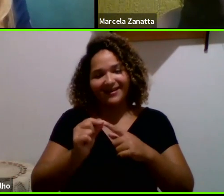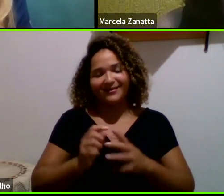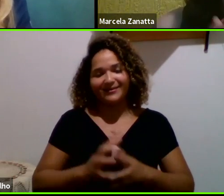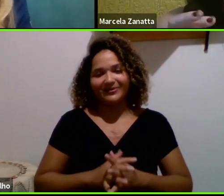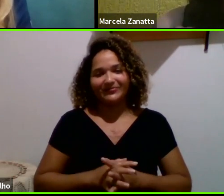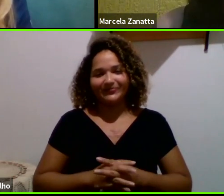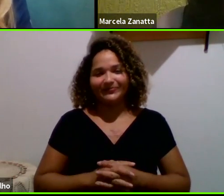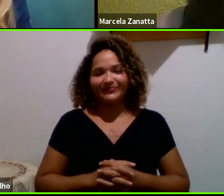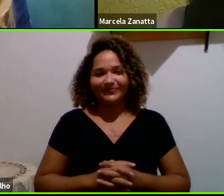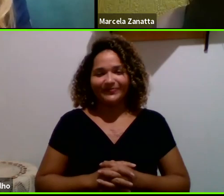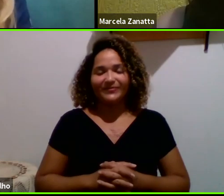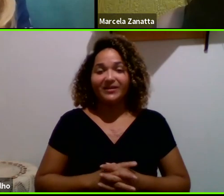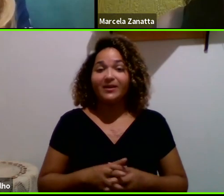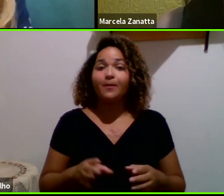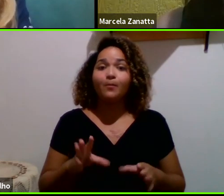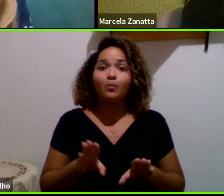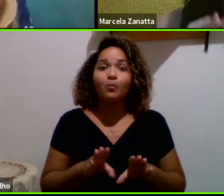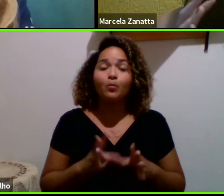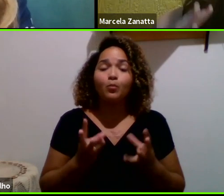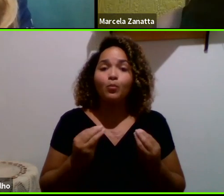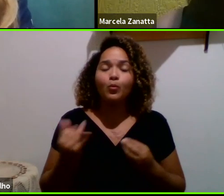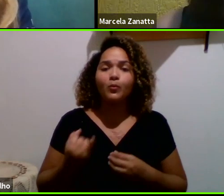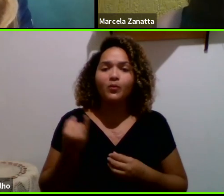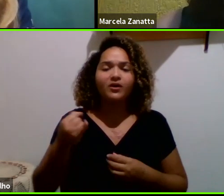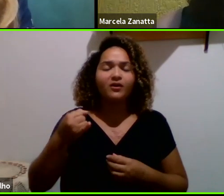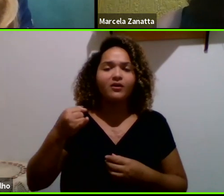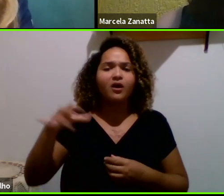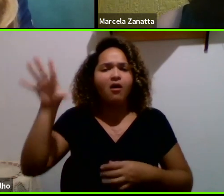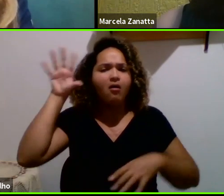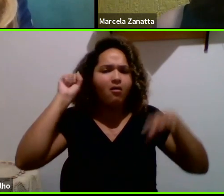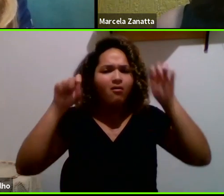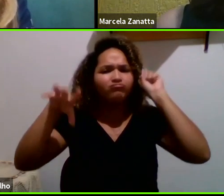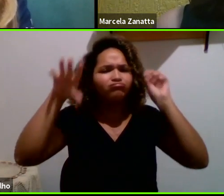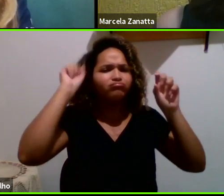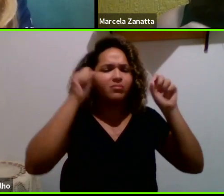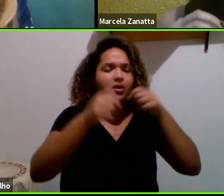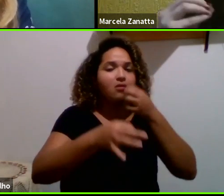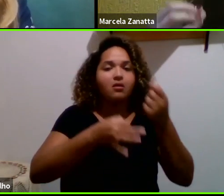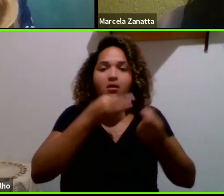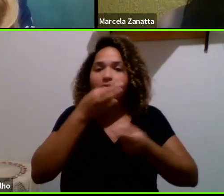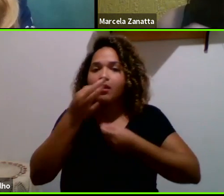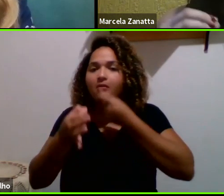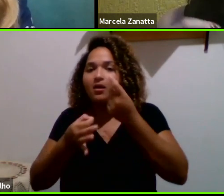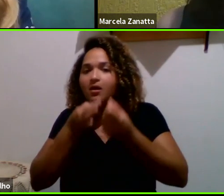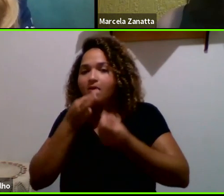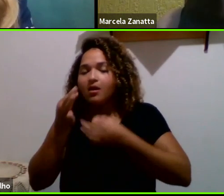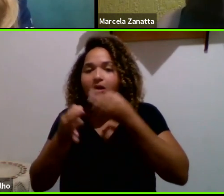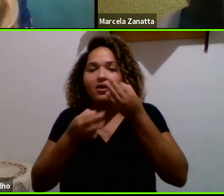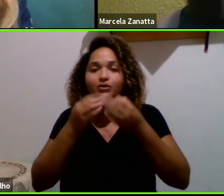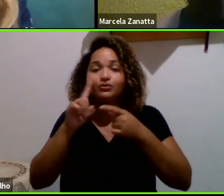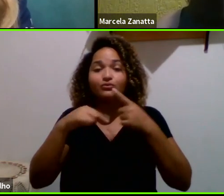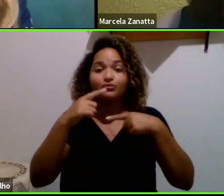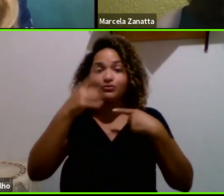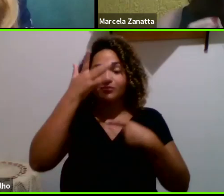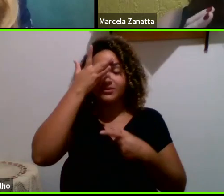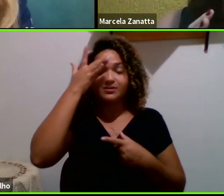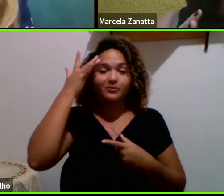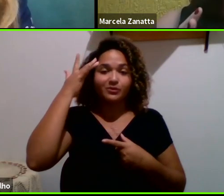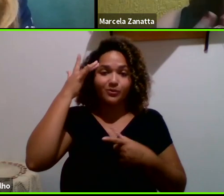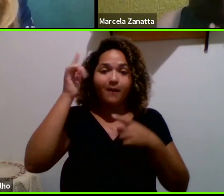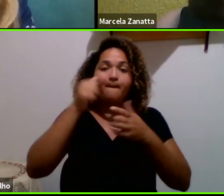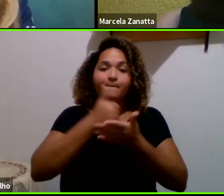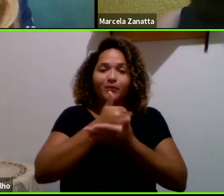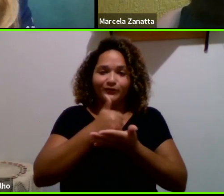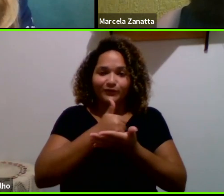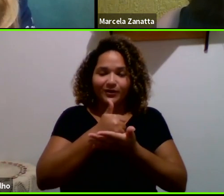ouvir também é abordado nesse curso de uma forma super abrangente e uma forma bastante profunda. Eu sou